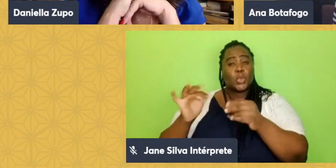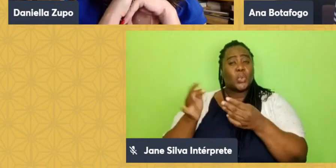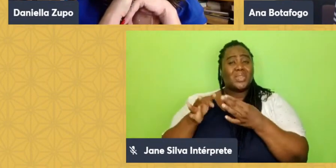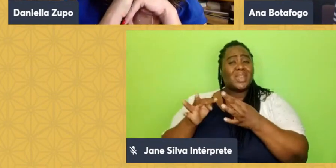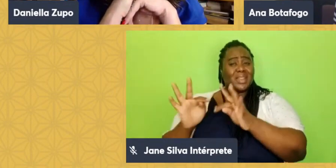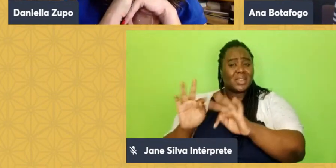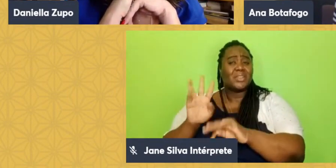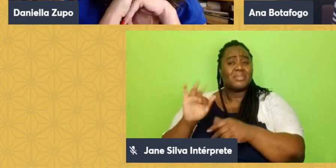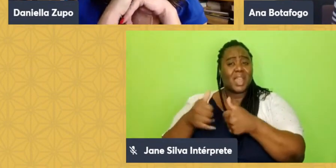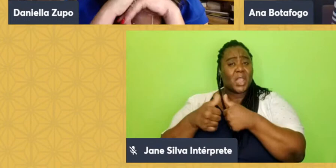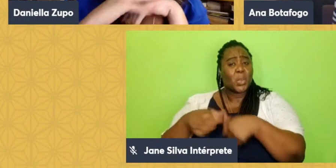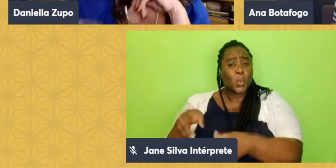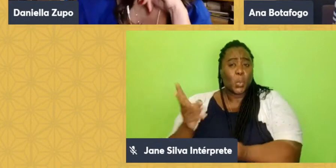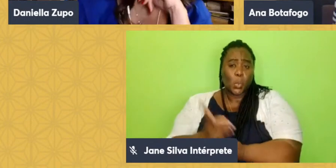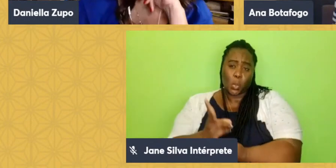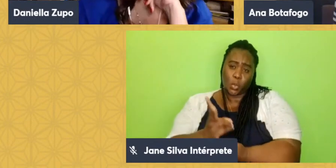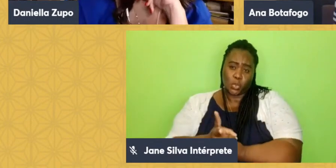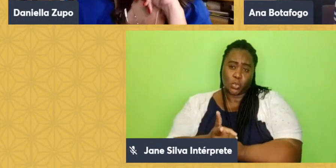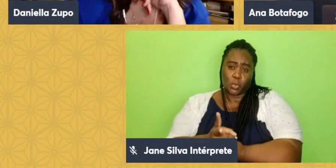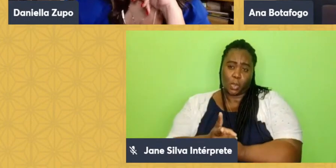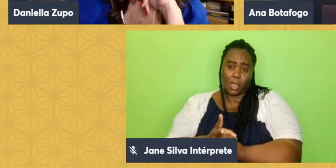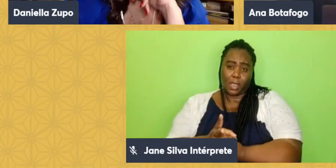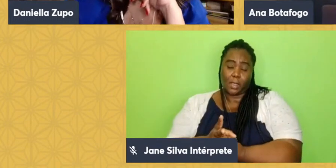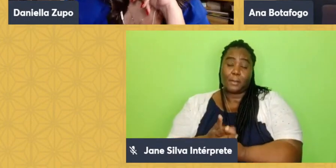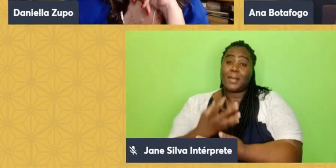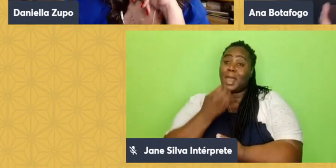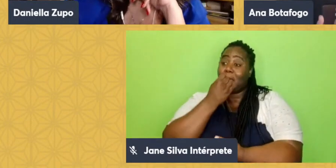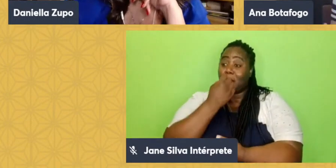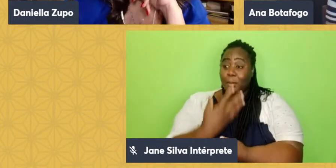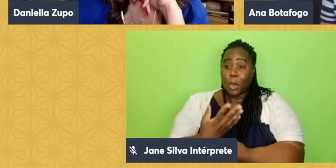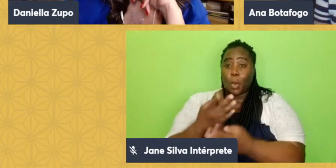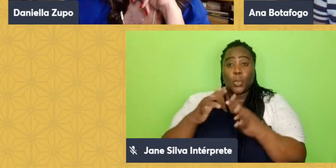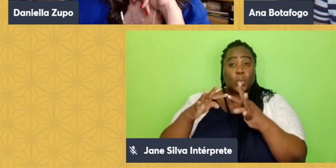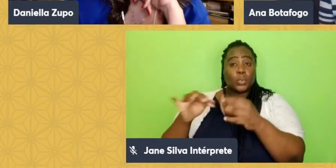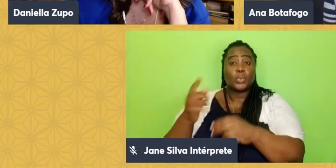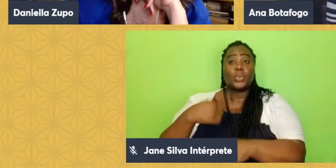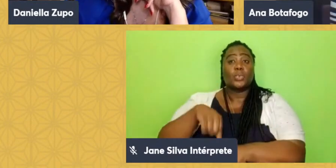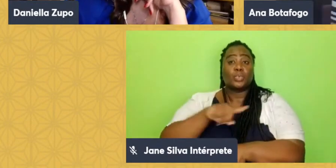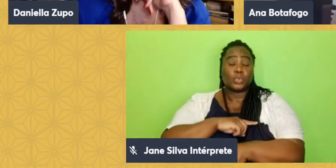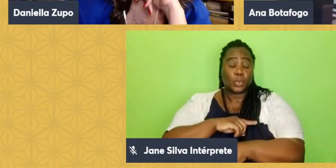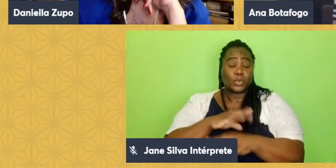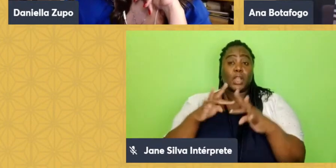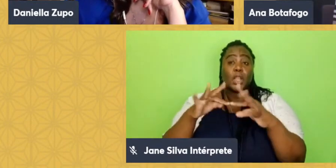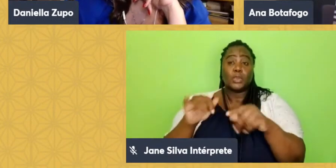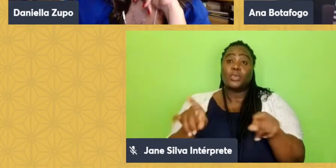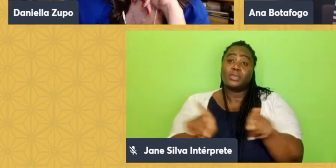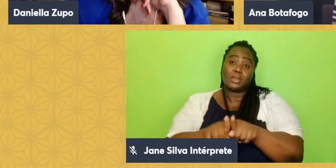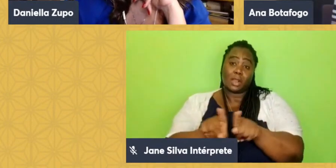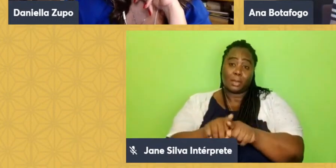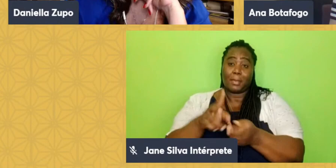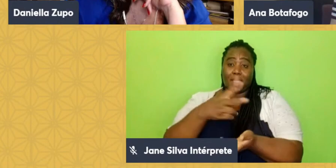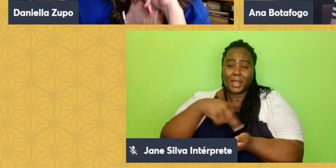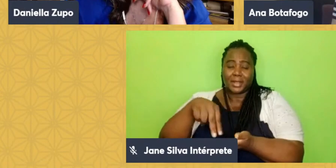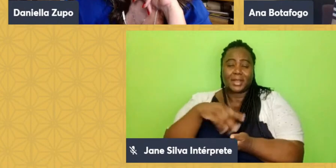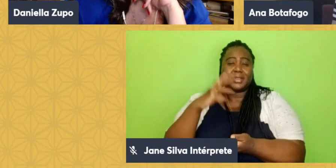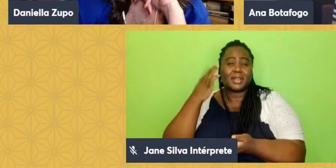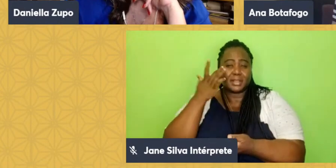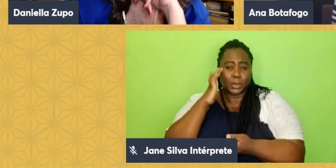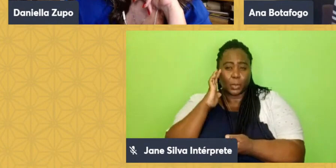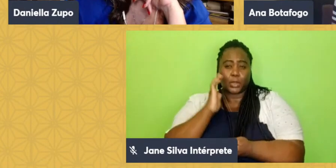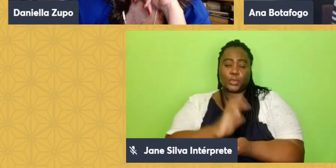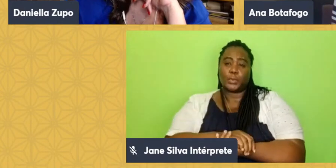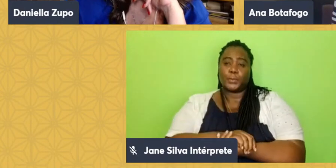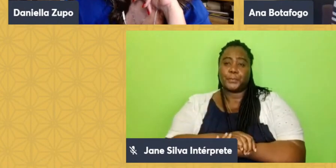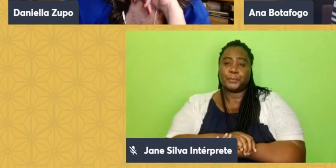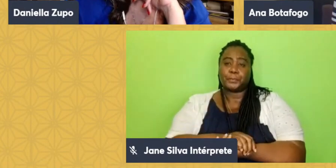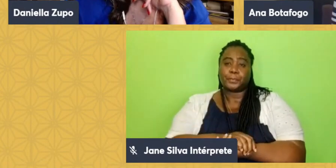tecnologia veio para para beneficiar todos nós e todos também da dança Eu acho que